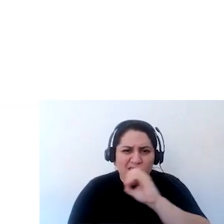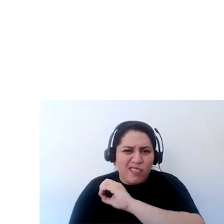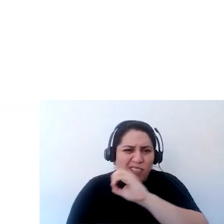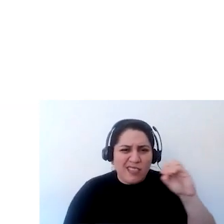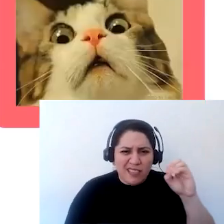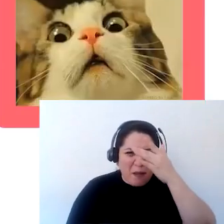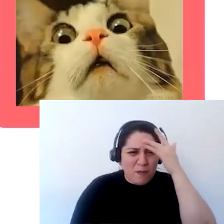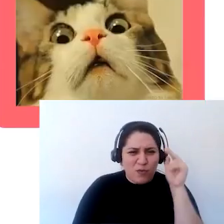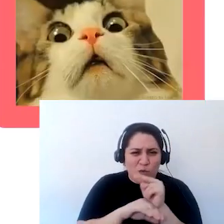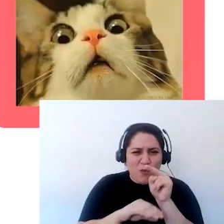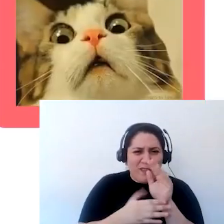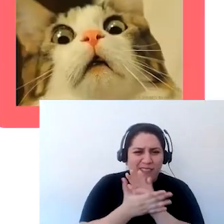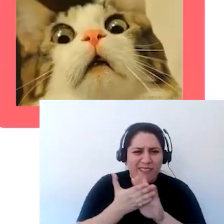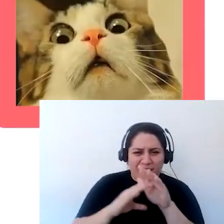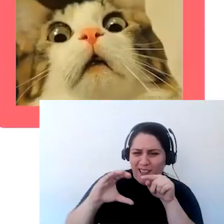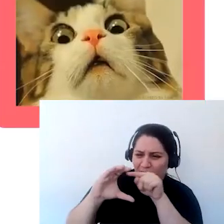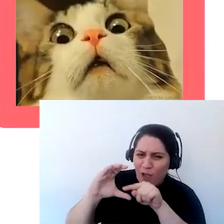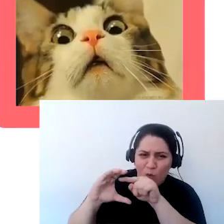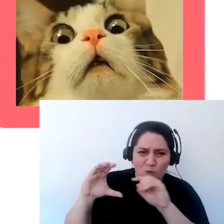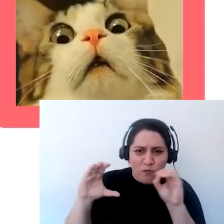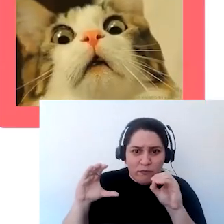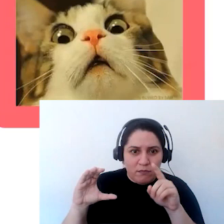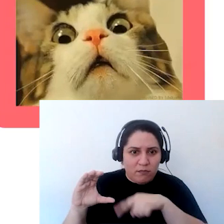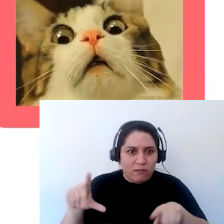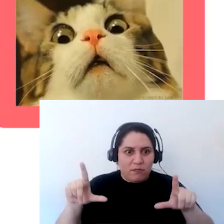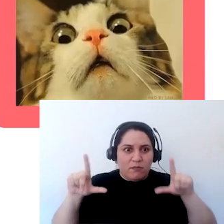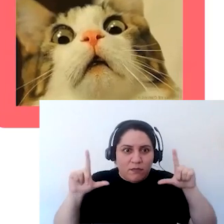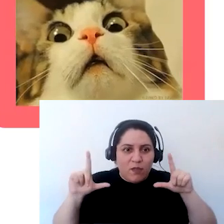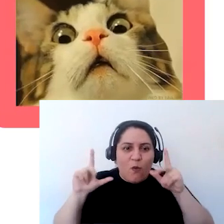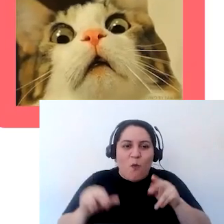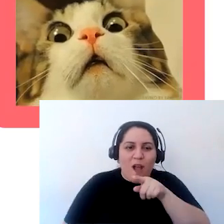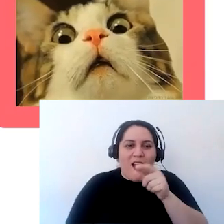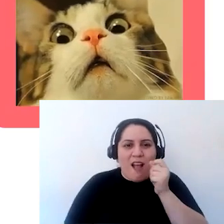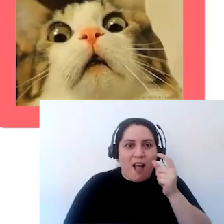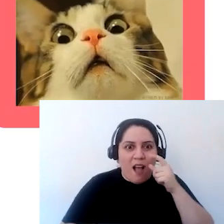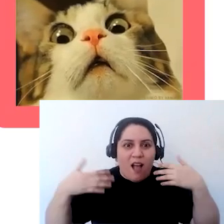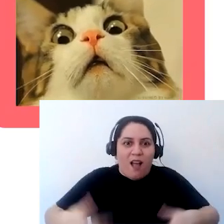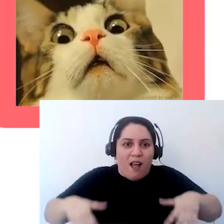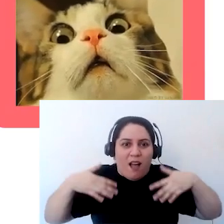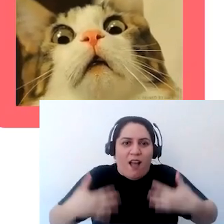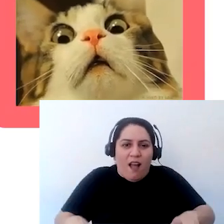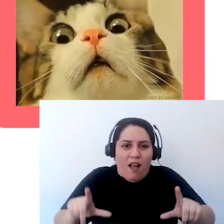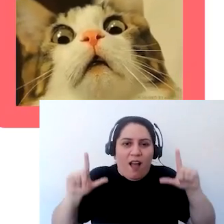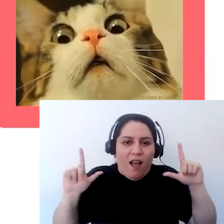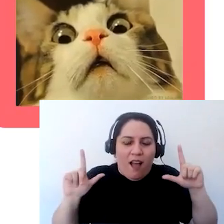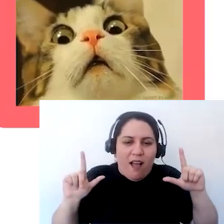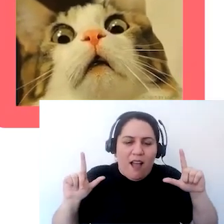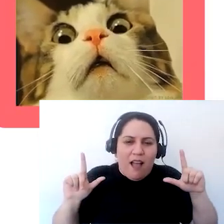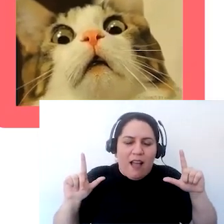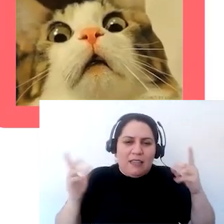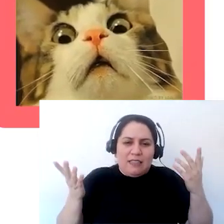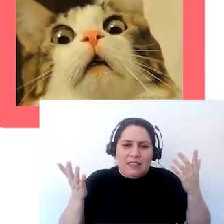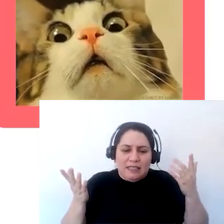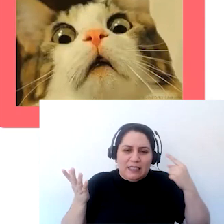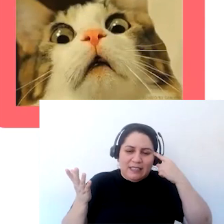parte, a gente fica com a cara, né, igual do senhor gato aí, de pânico. E a gente só